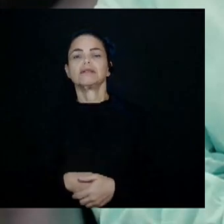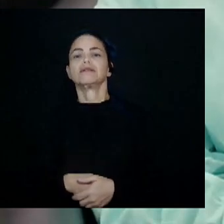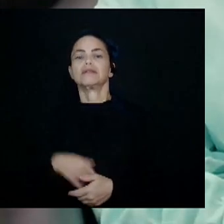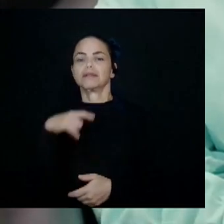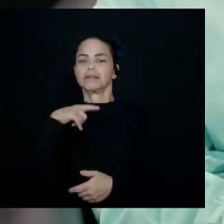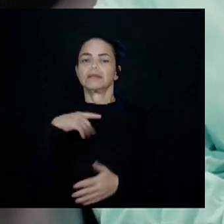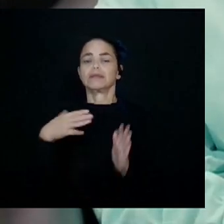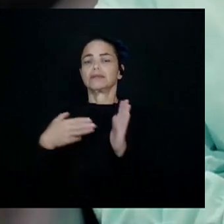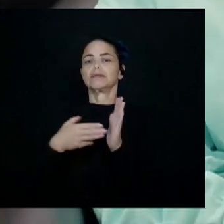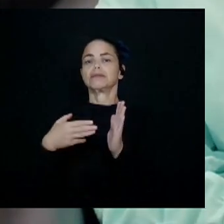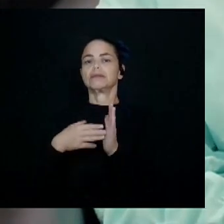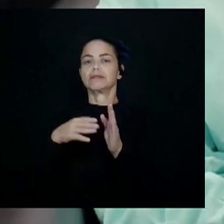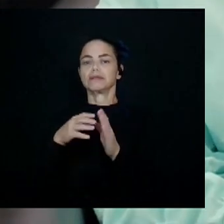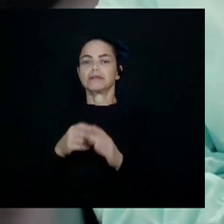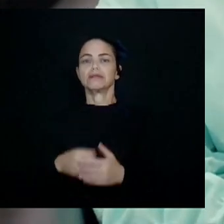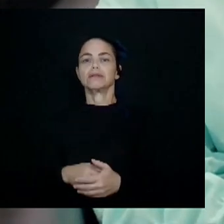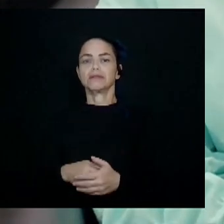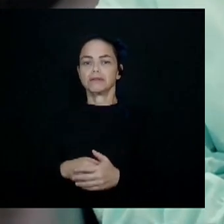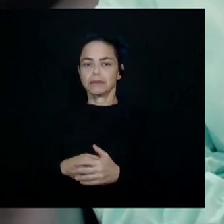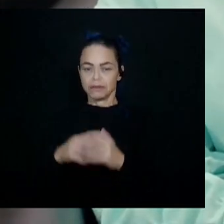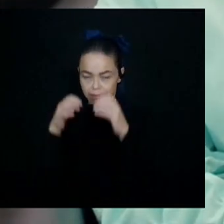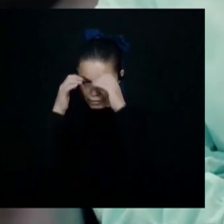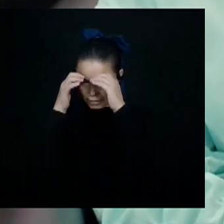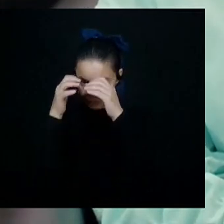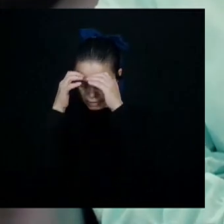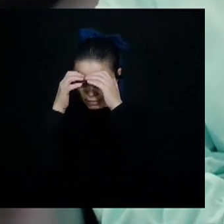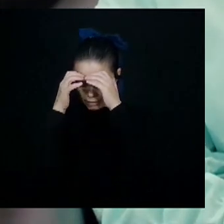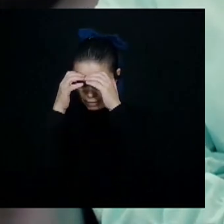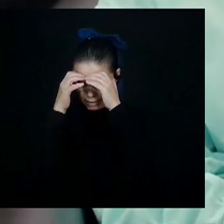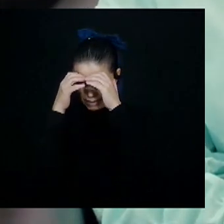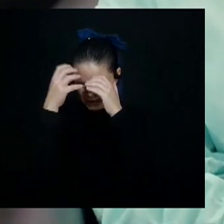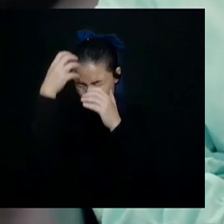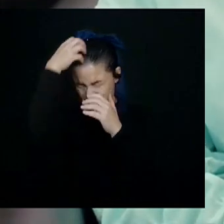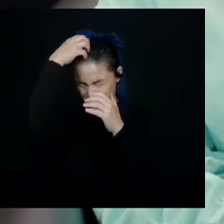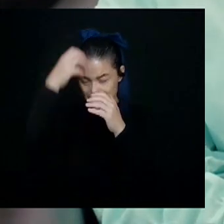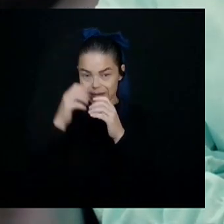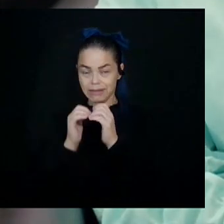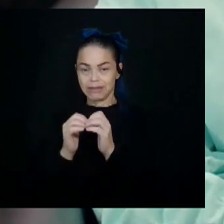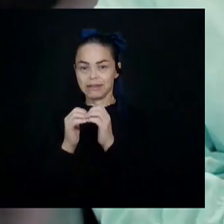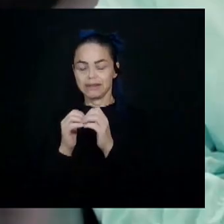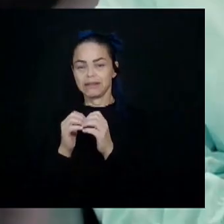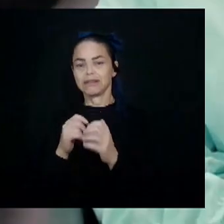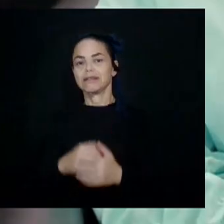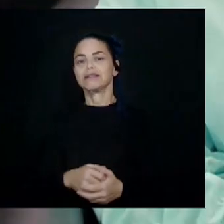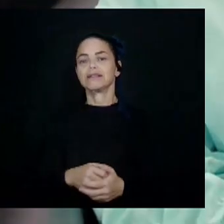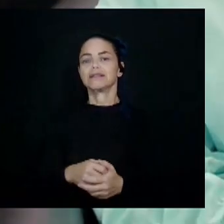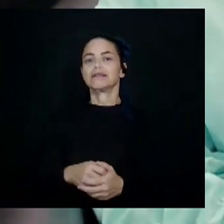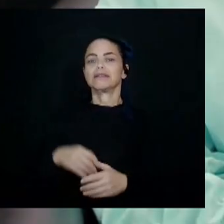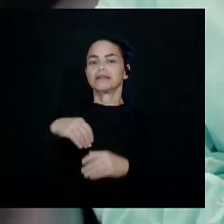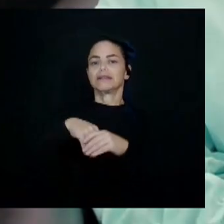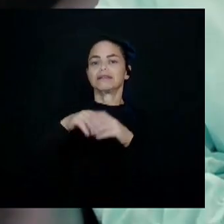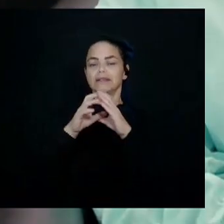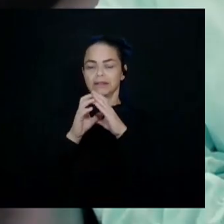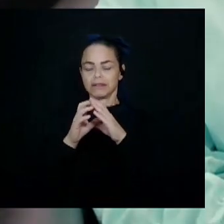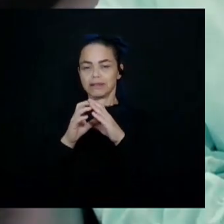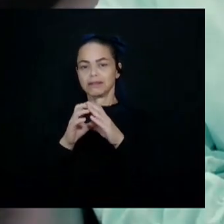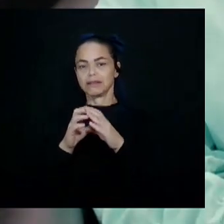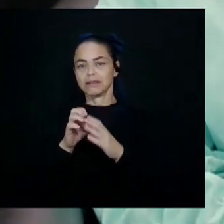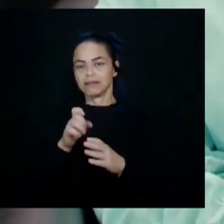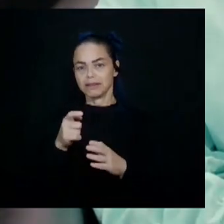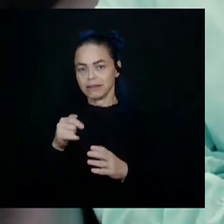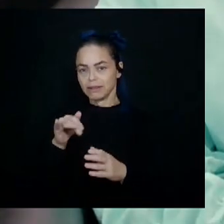central. É pelo nosso eixo hipotálamo, hipófise, que está dentro do cérebro. É hormonal.